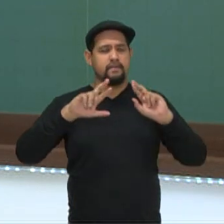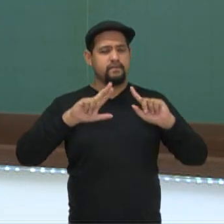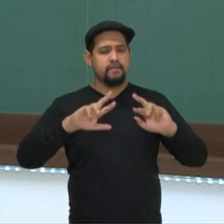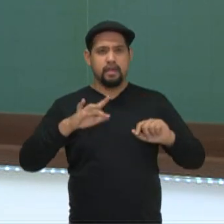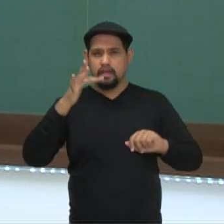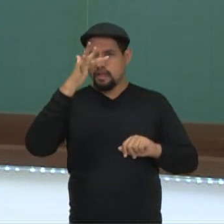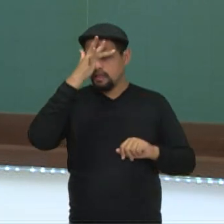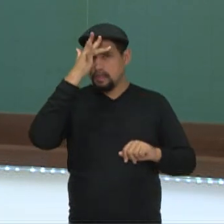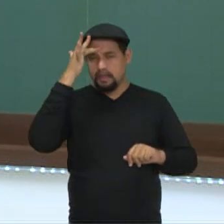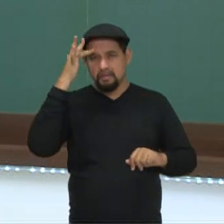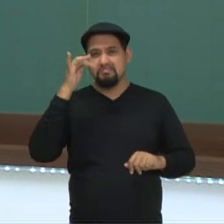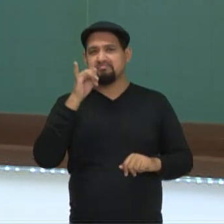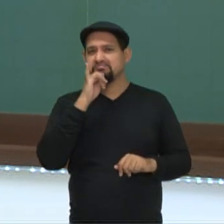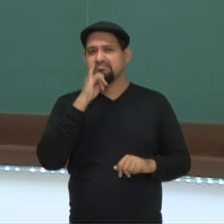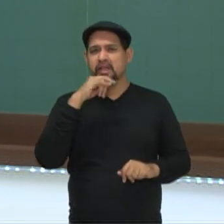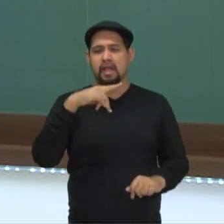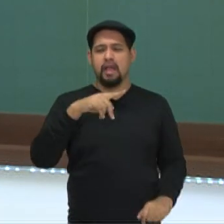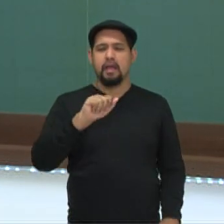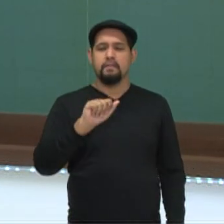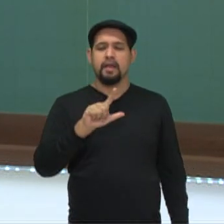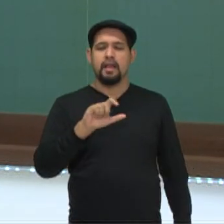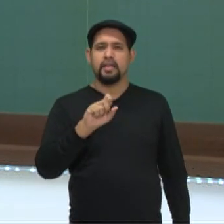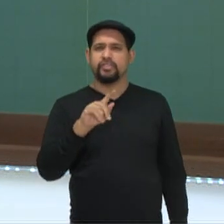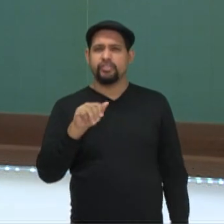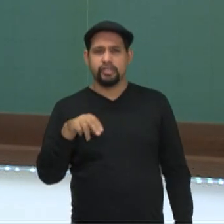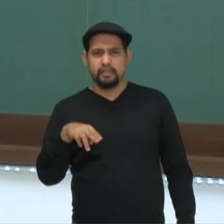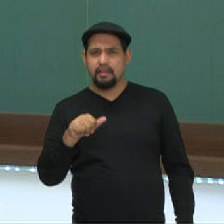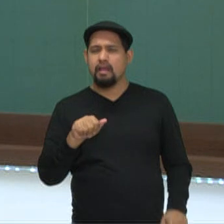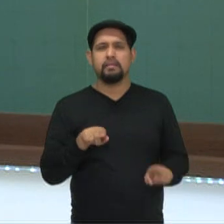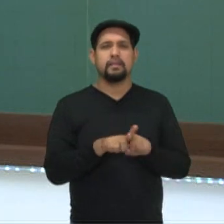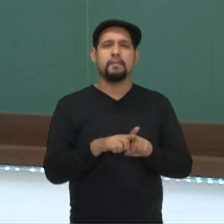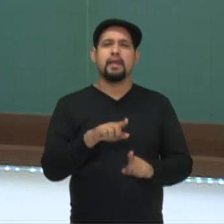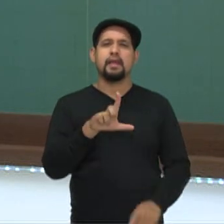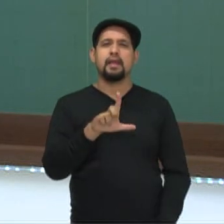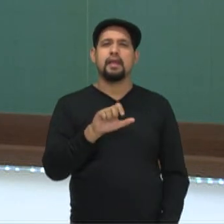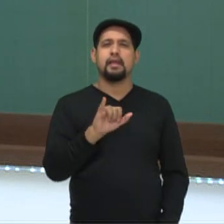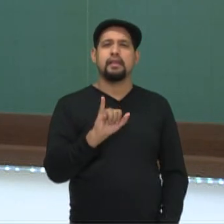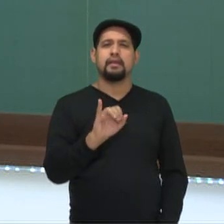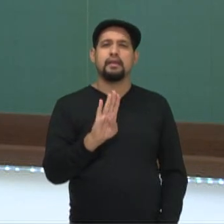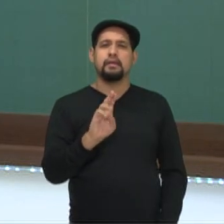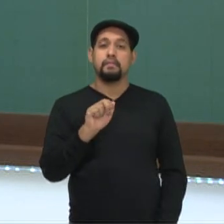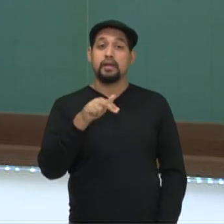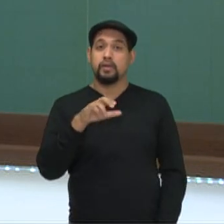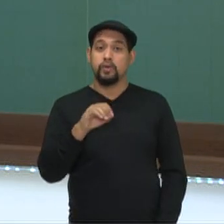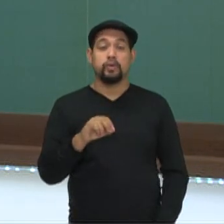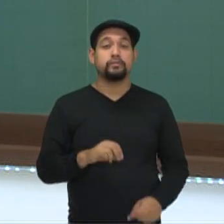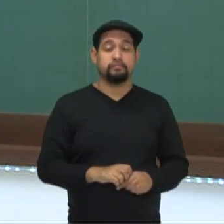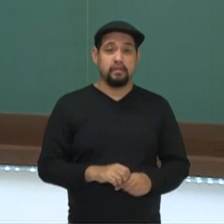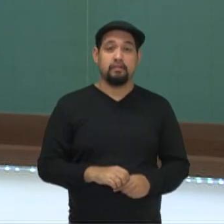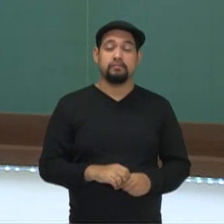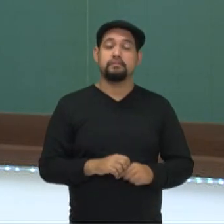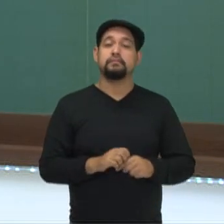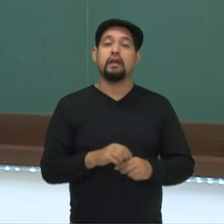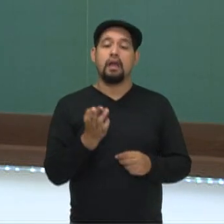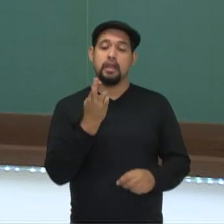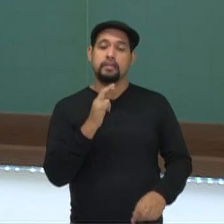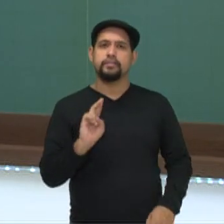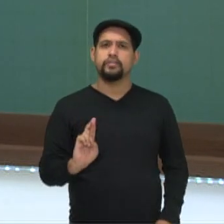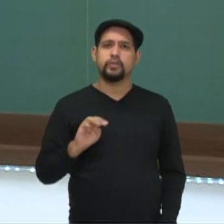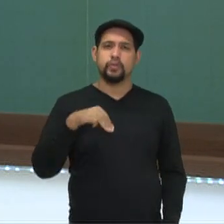imigrantes que são palestinos, libaneses, enfim, que são de religião muçulmana, nossos